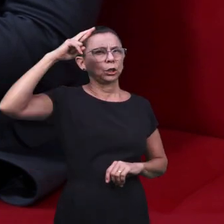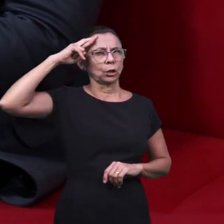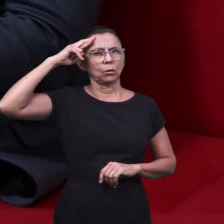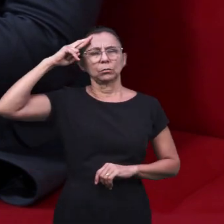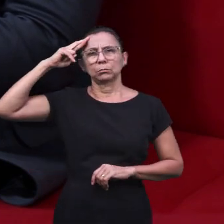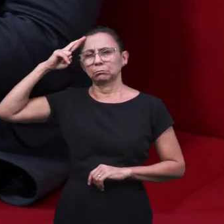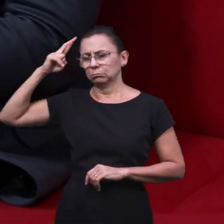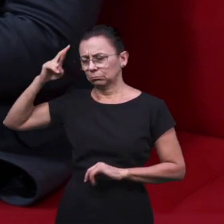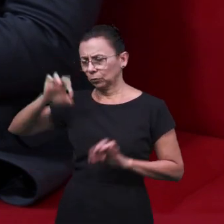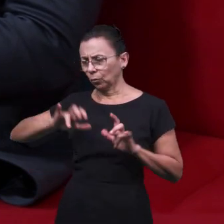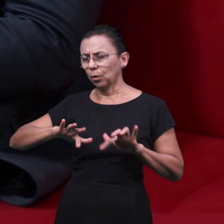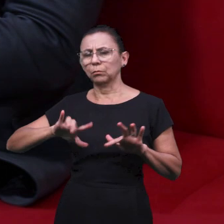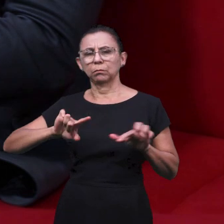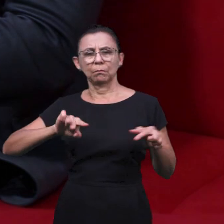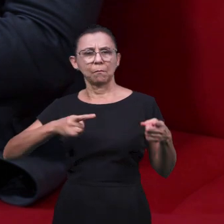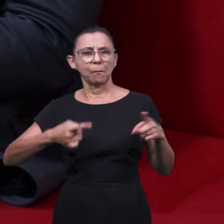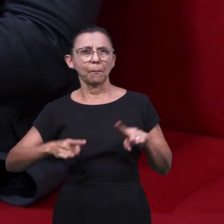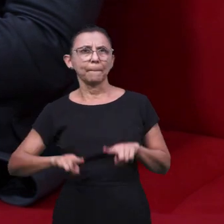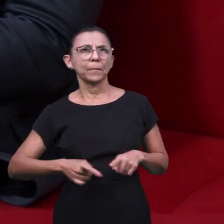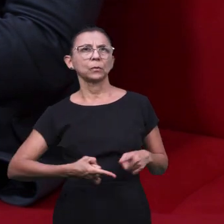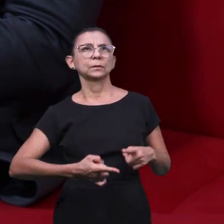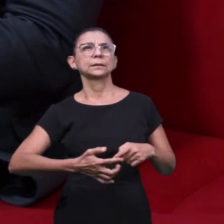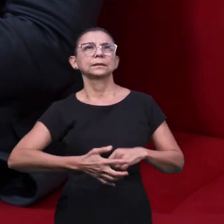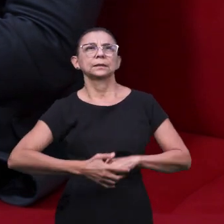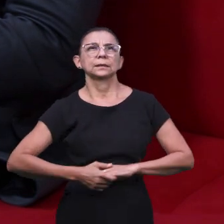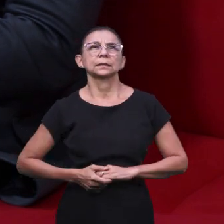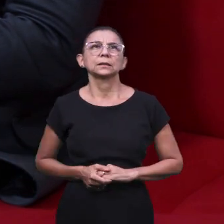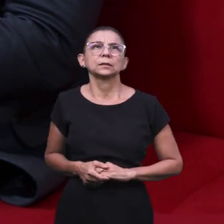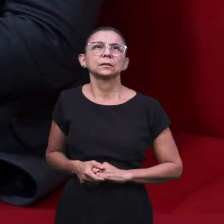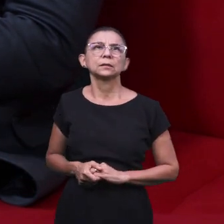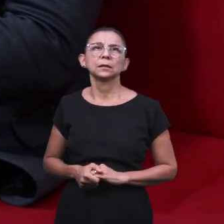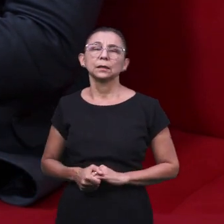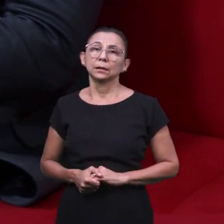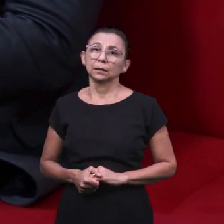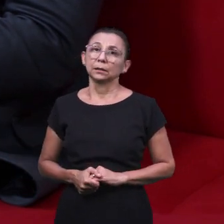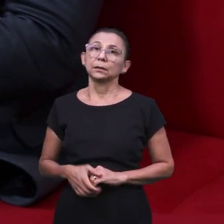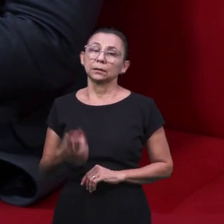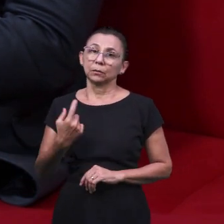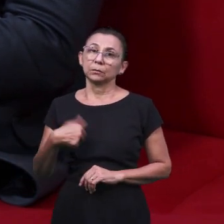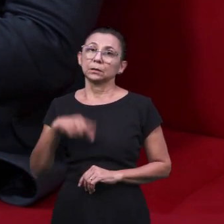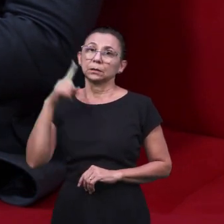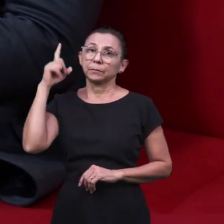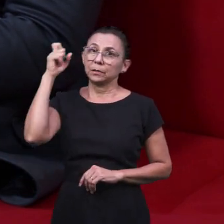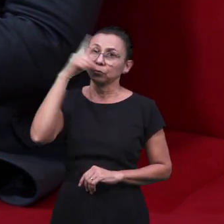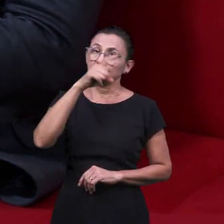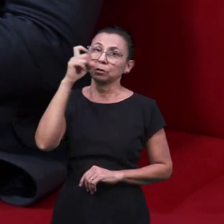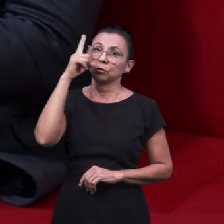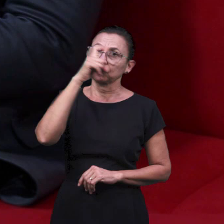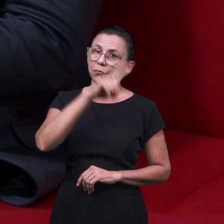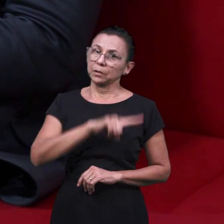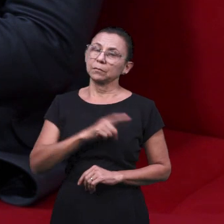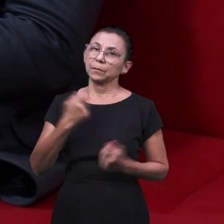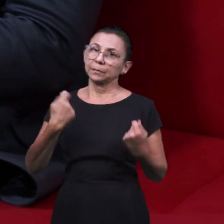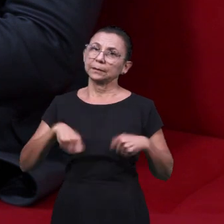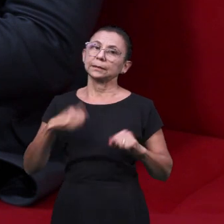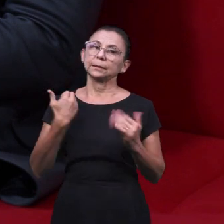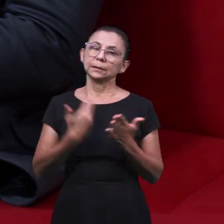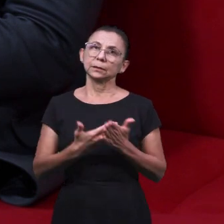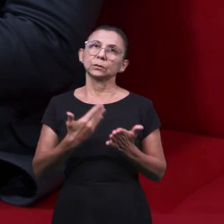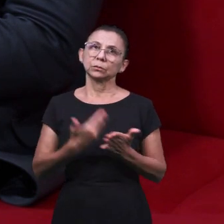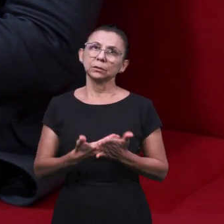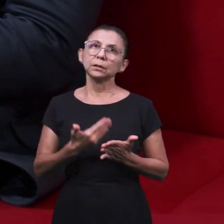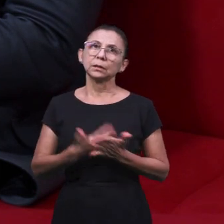a gente não foge de estudar, por pior que ela seja, né, de dificuldade, né? Todo organista tem que